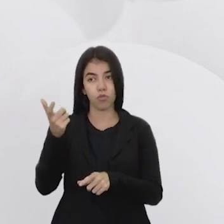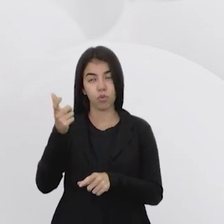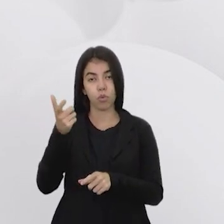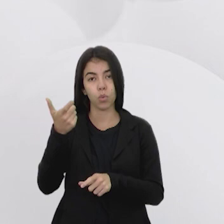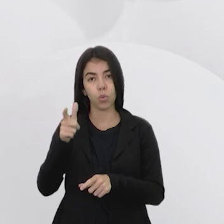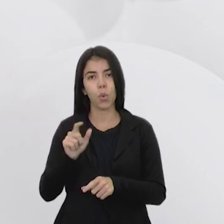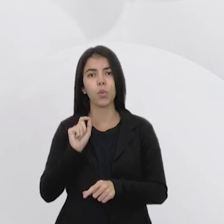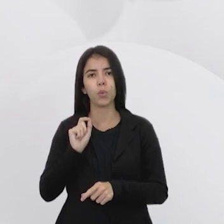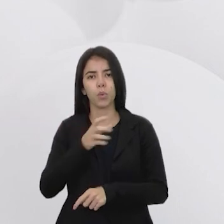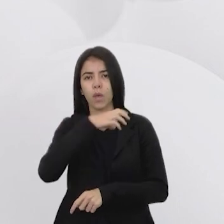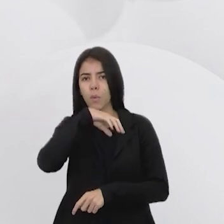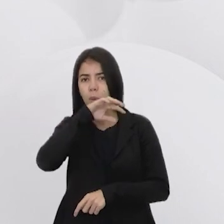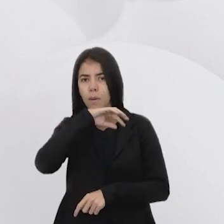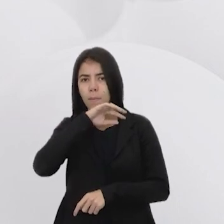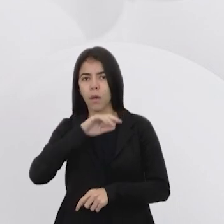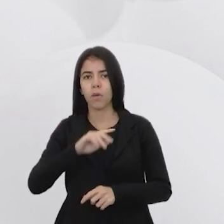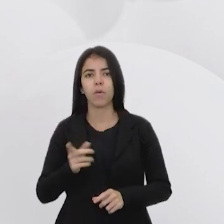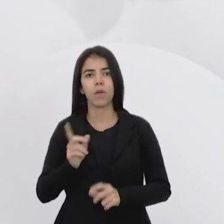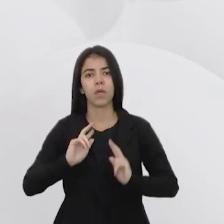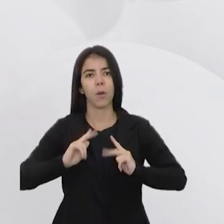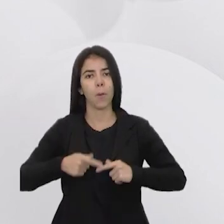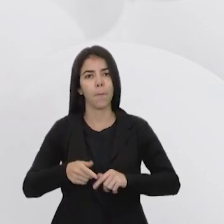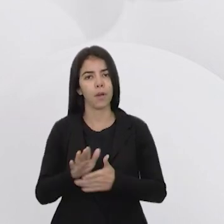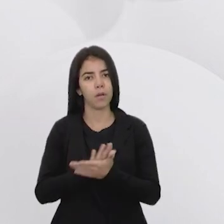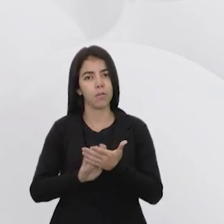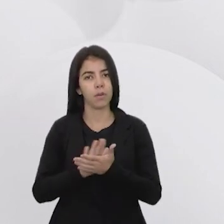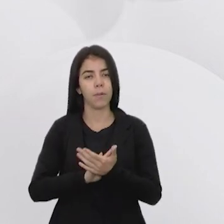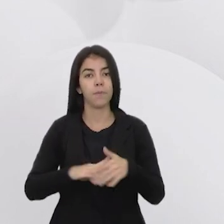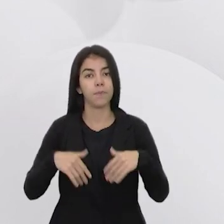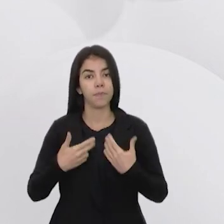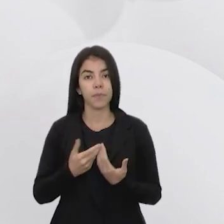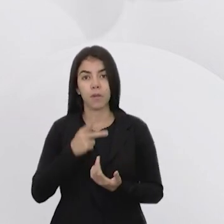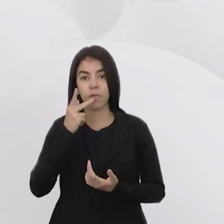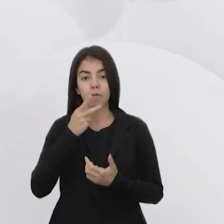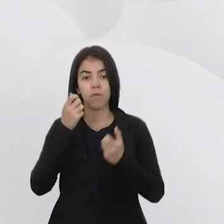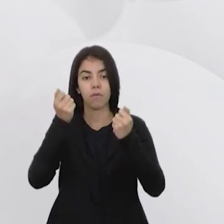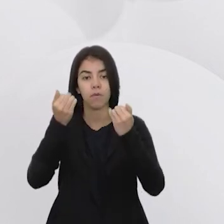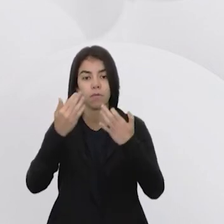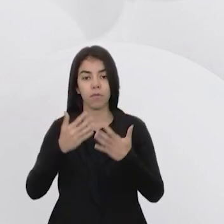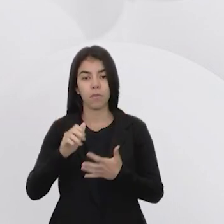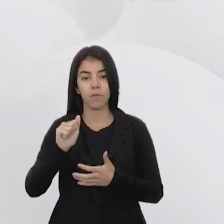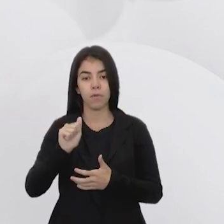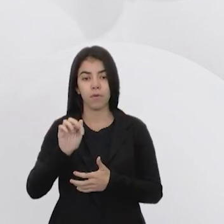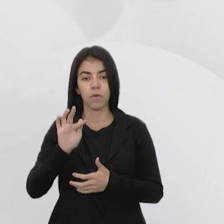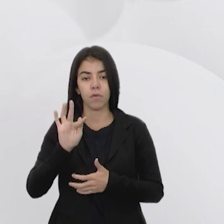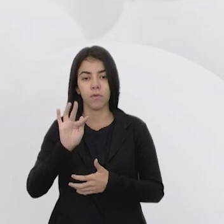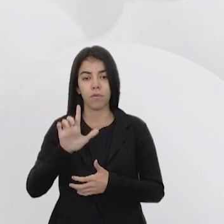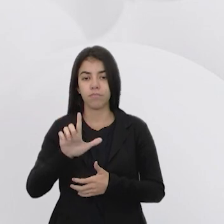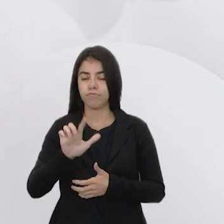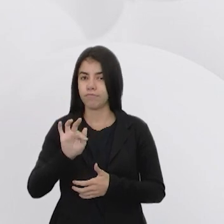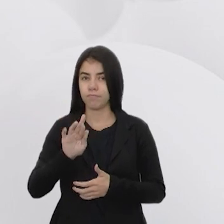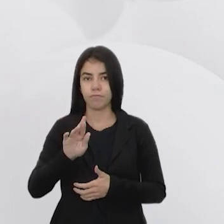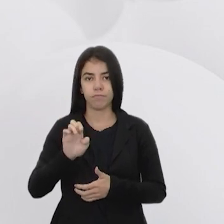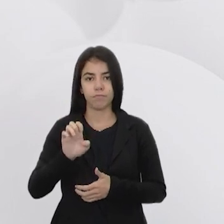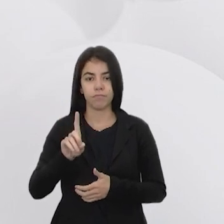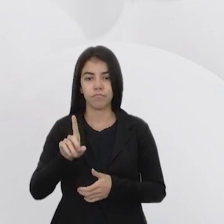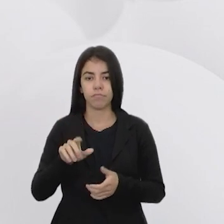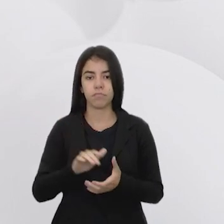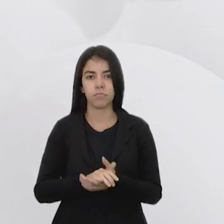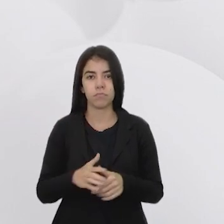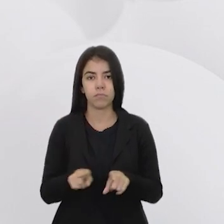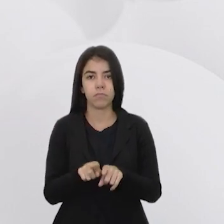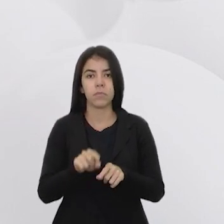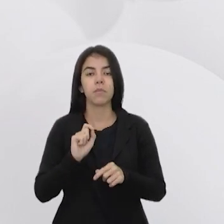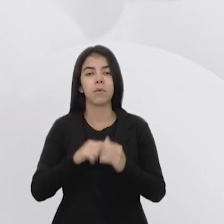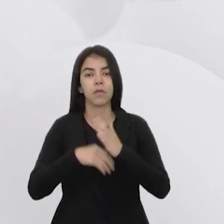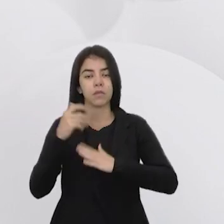não humanos. O antropólogo estadunidense Albert Kreber, ele desenvolveu uma explicação de